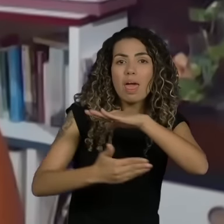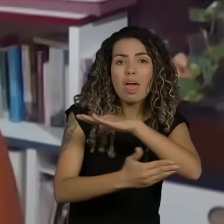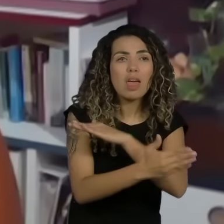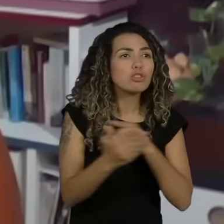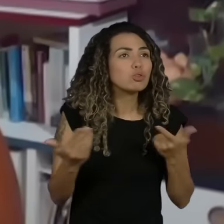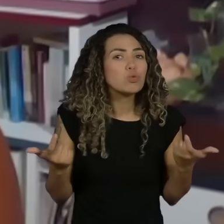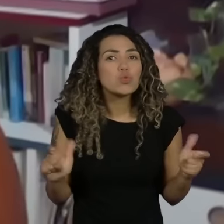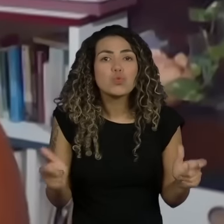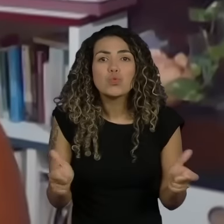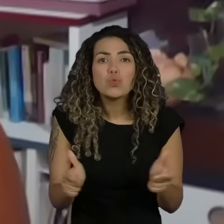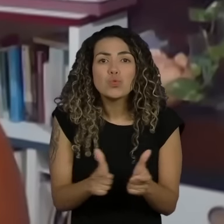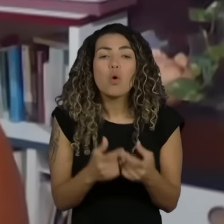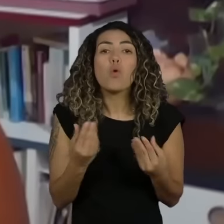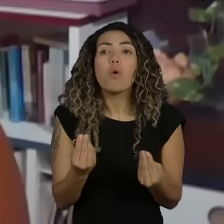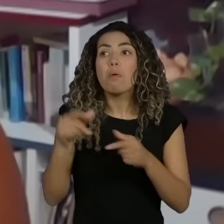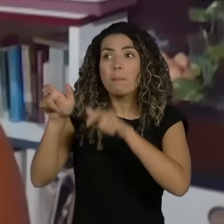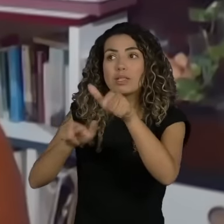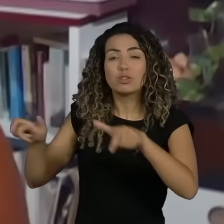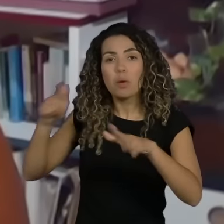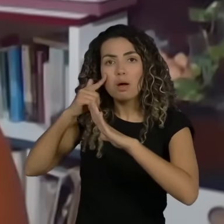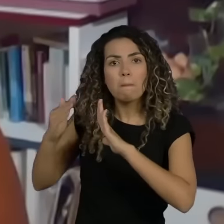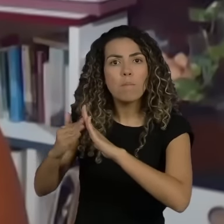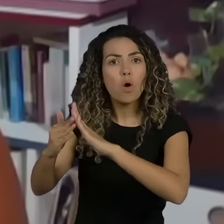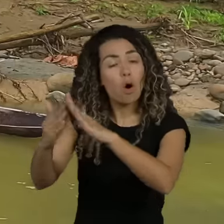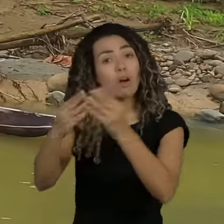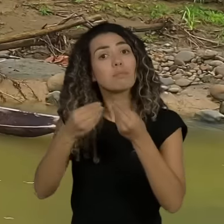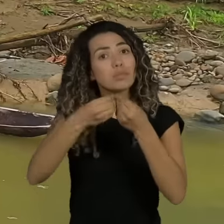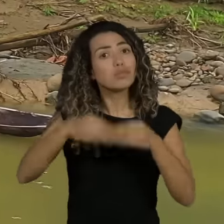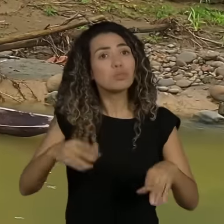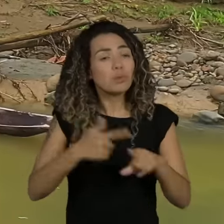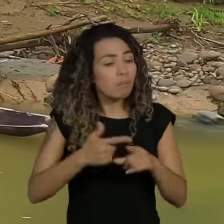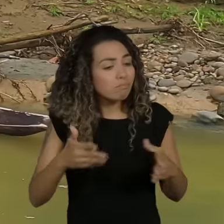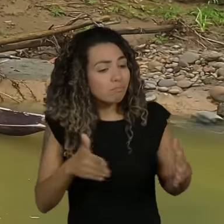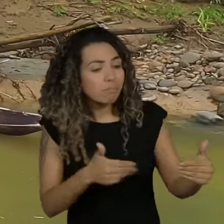rios, experimentando mortandade de peixes.